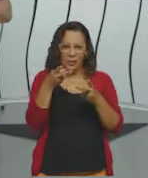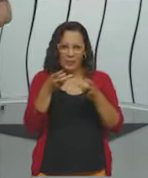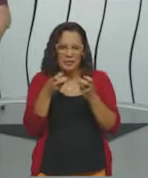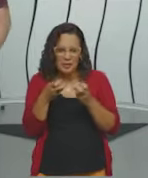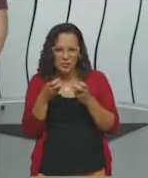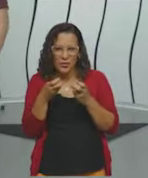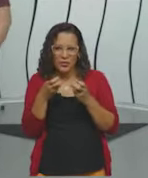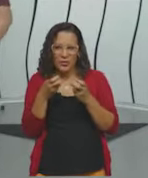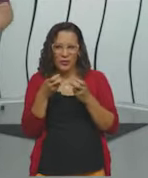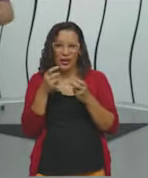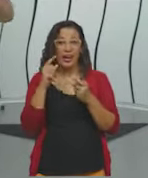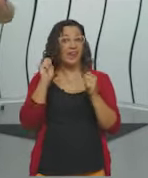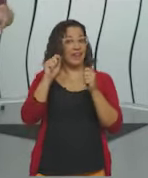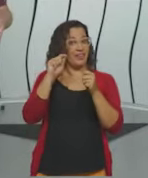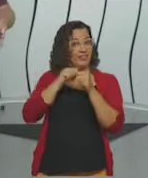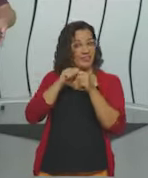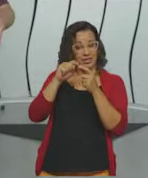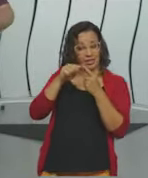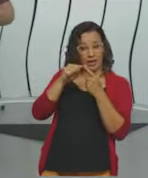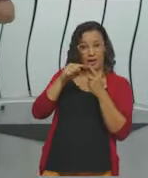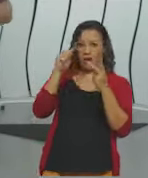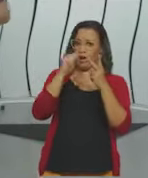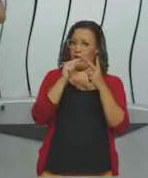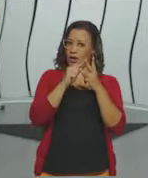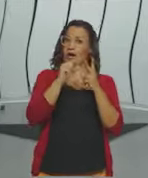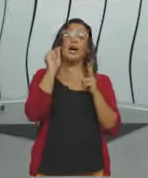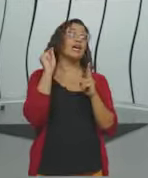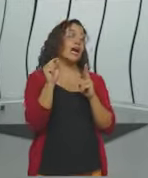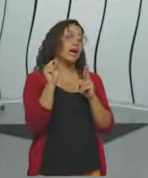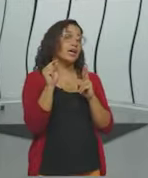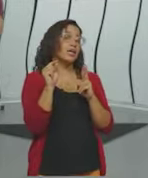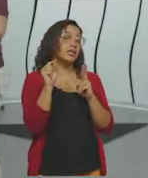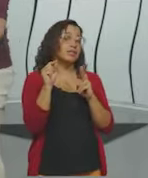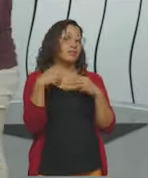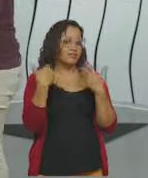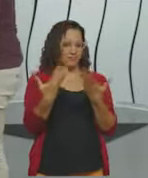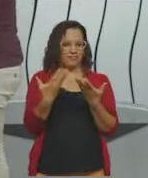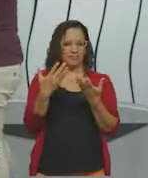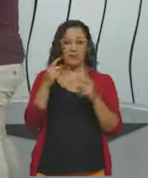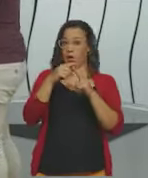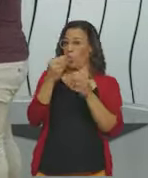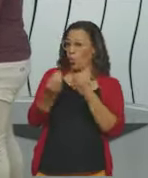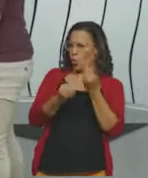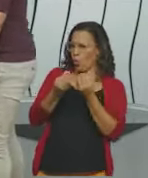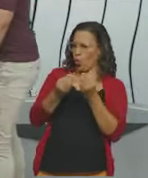que eu tenho quem vai fazer e o que será feito? Beleza. Continuando.